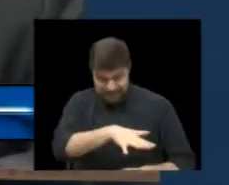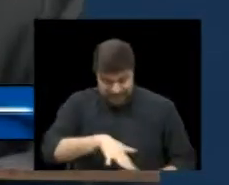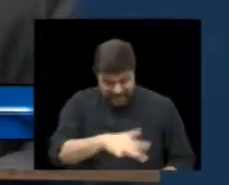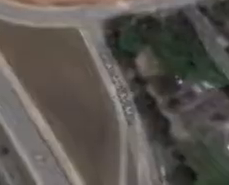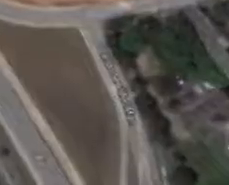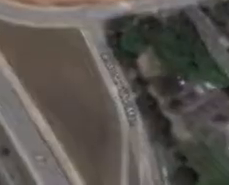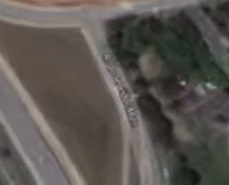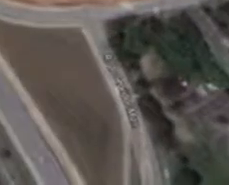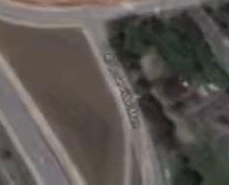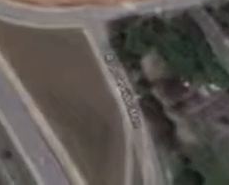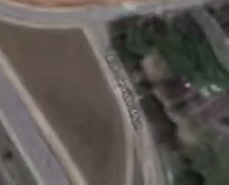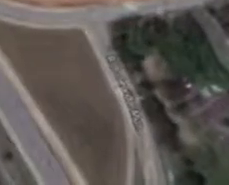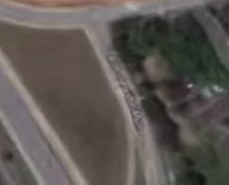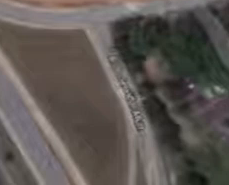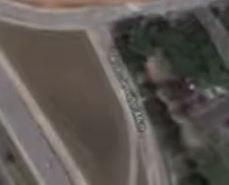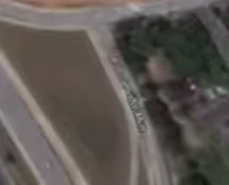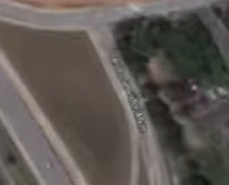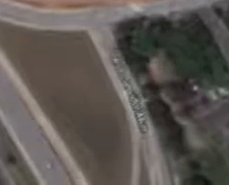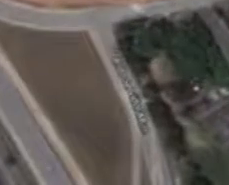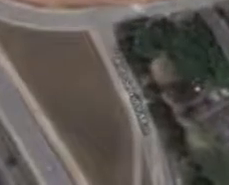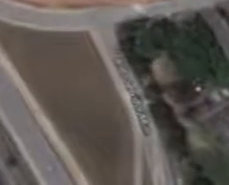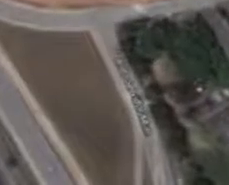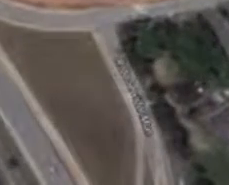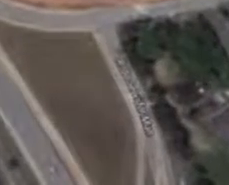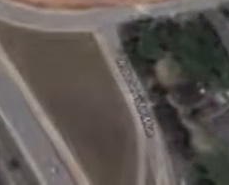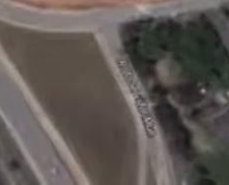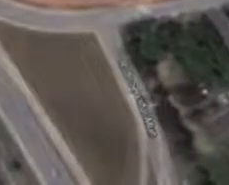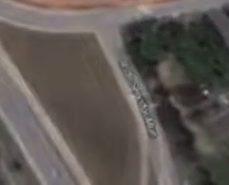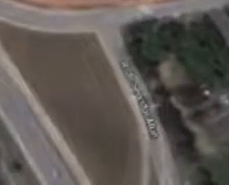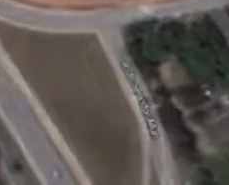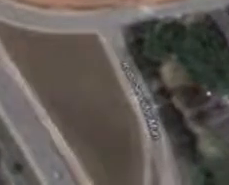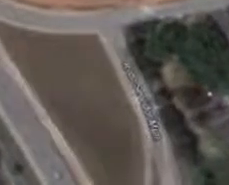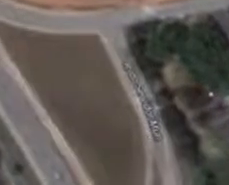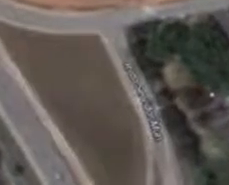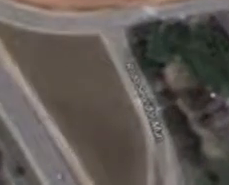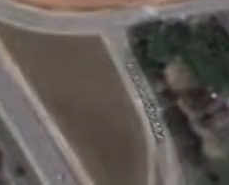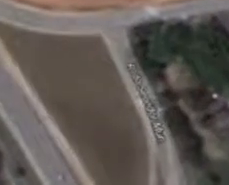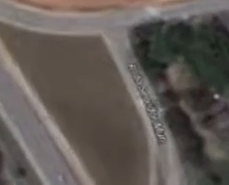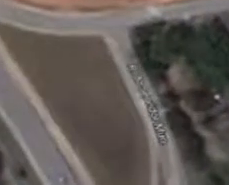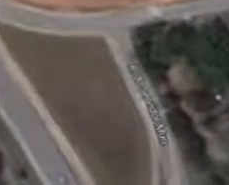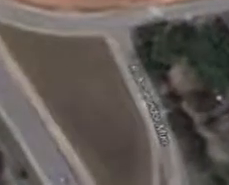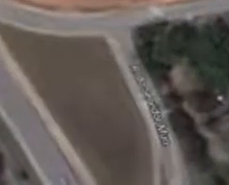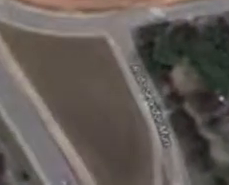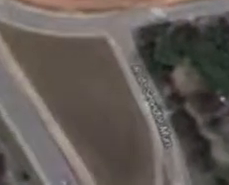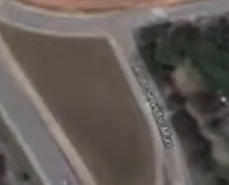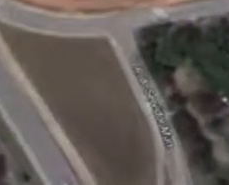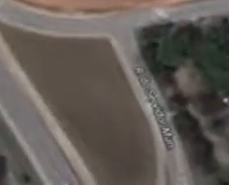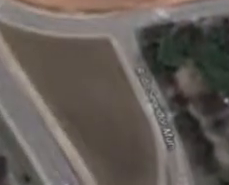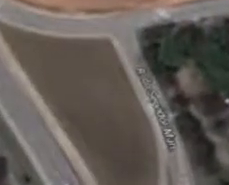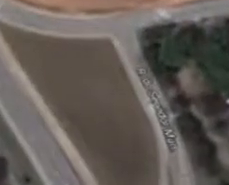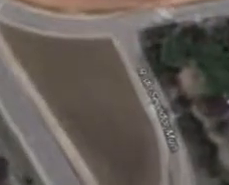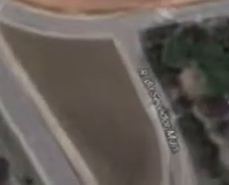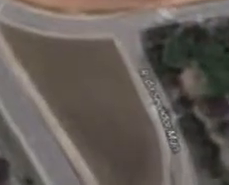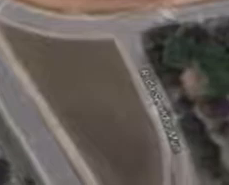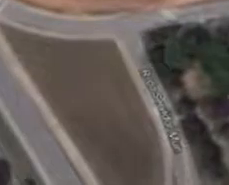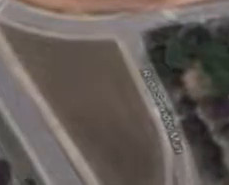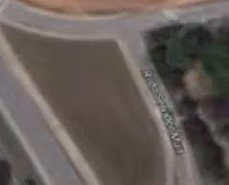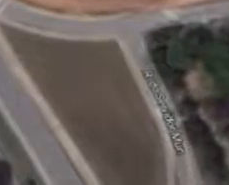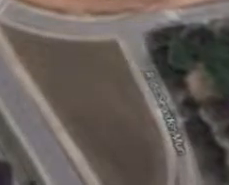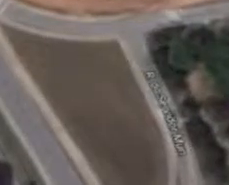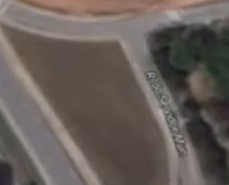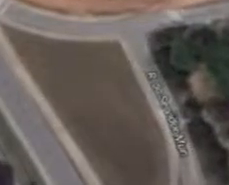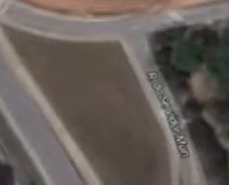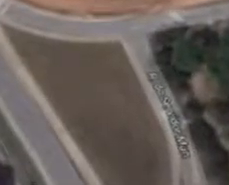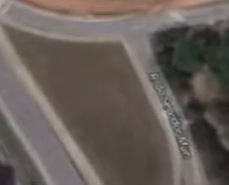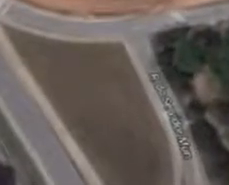nossa cidade. O terreno para a construção do equipamento público fica no bairro Parque Itália. O valor, que ultrapassa os 5 milhões de reais,